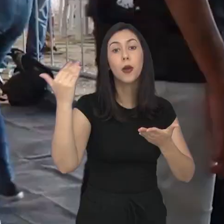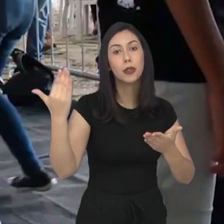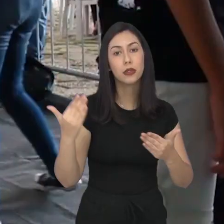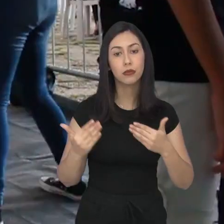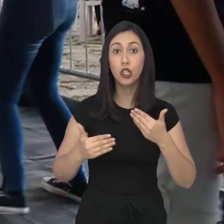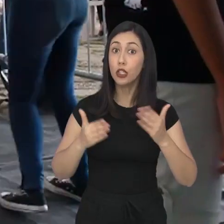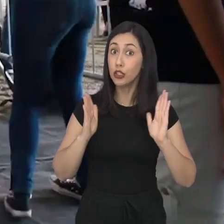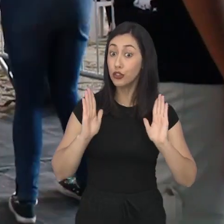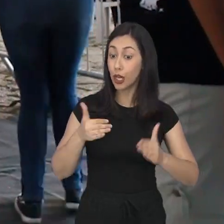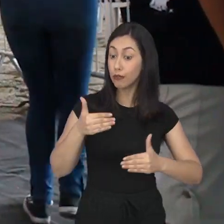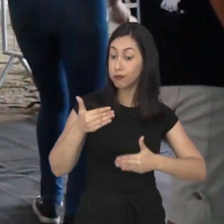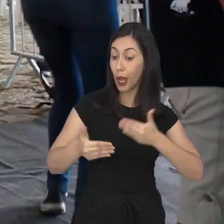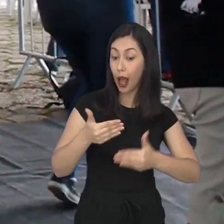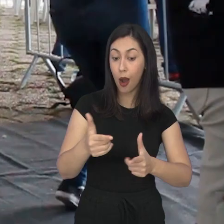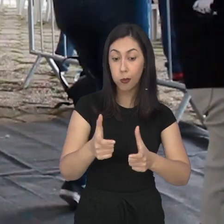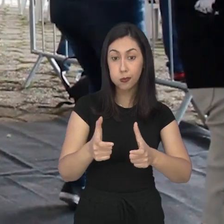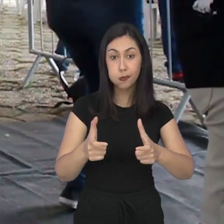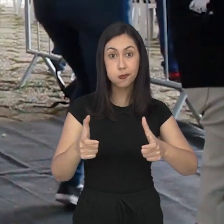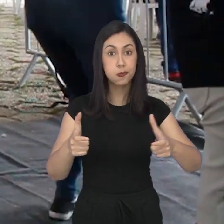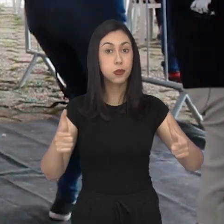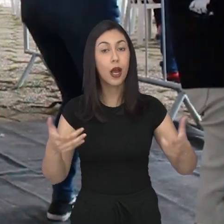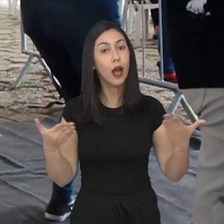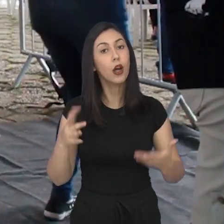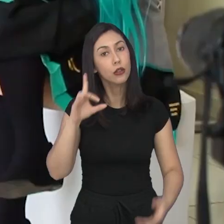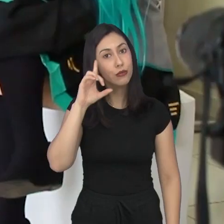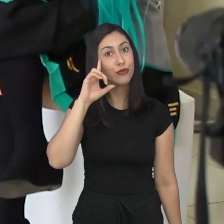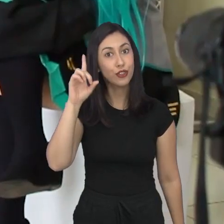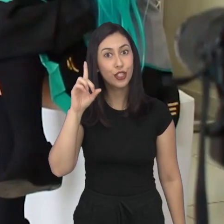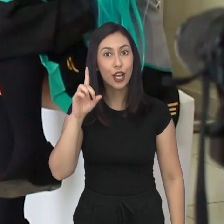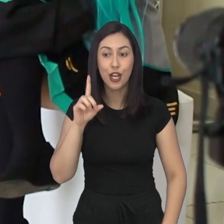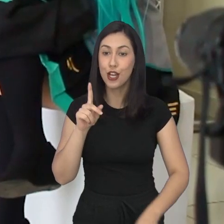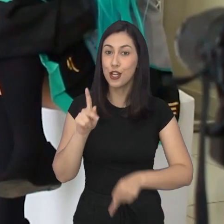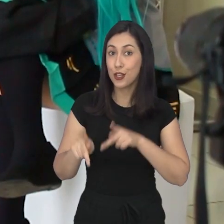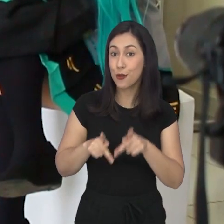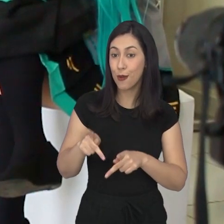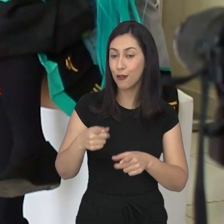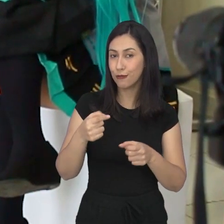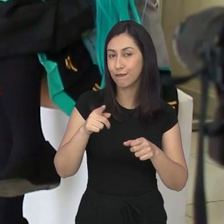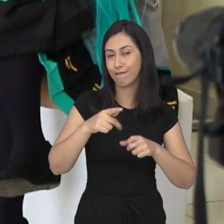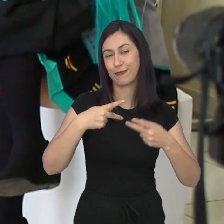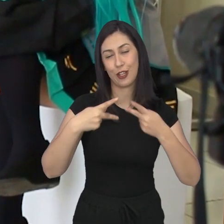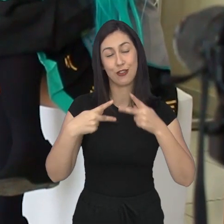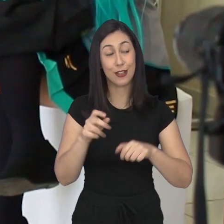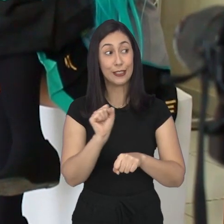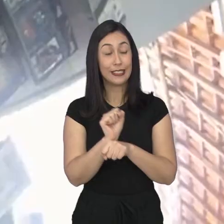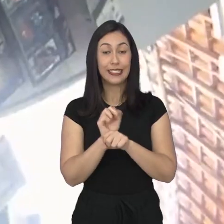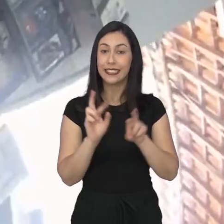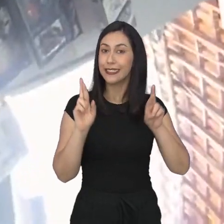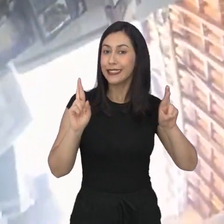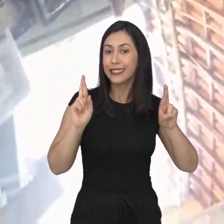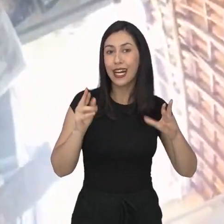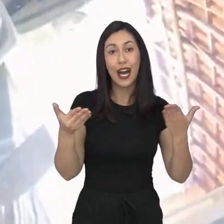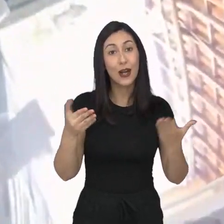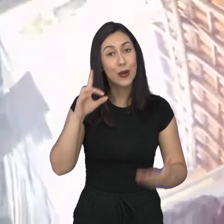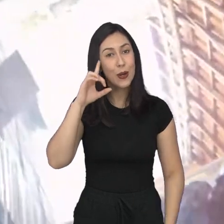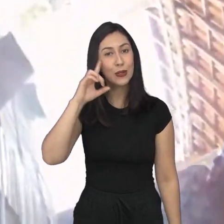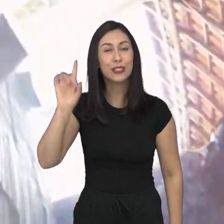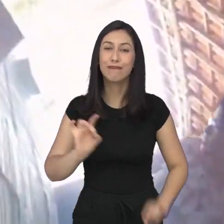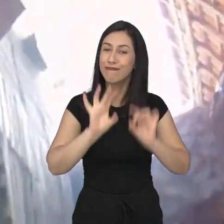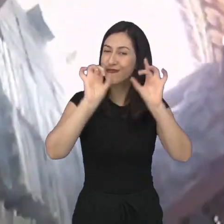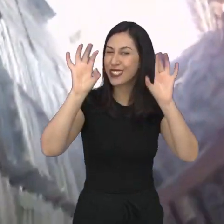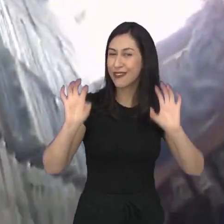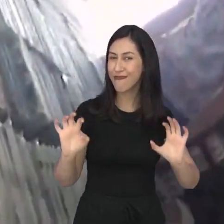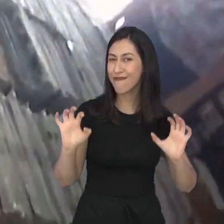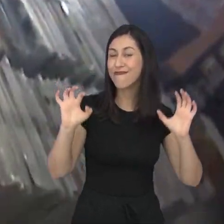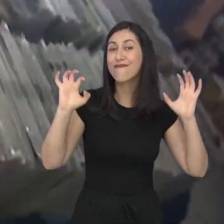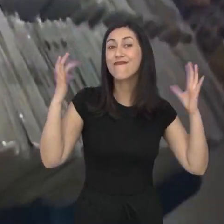famosos. Depois de tantas edições, ela cresceu e se tornou uma data esperada pelo público joseense. Agora, com um dia especial